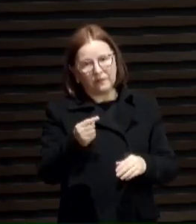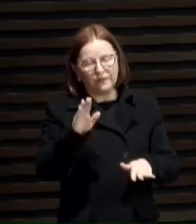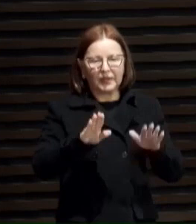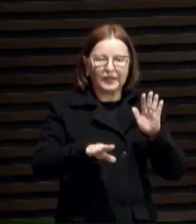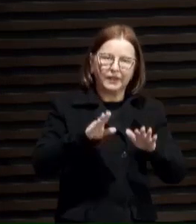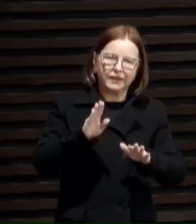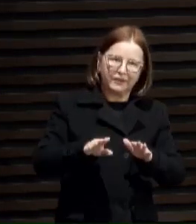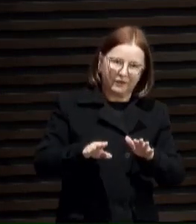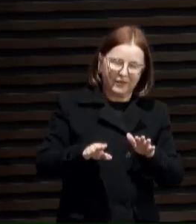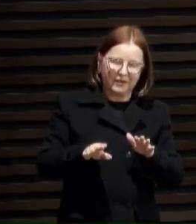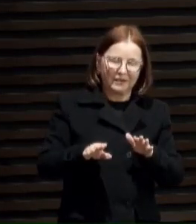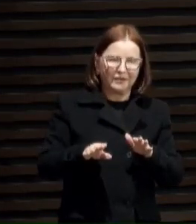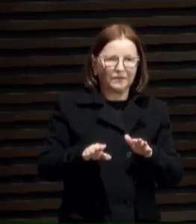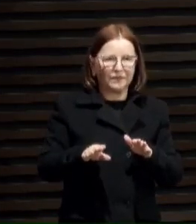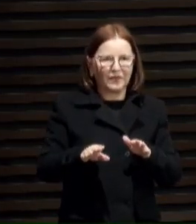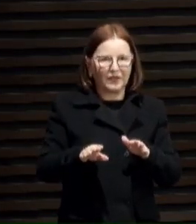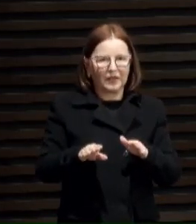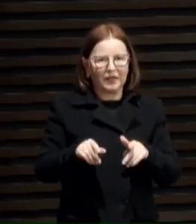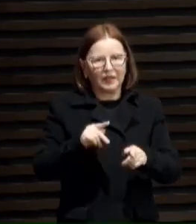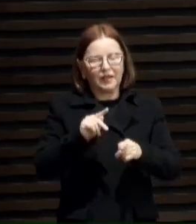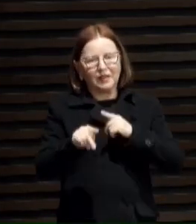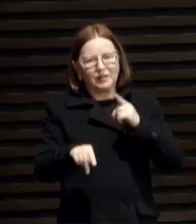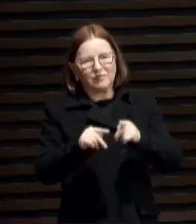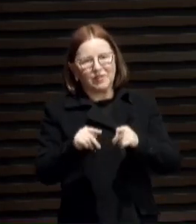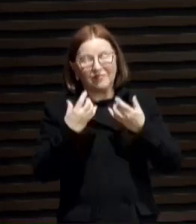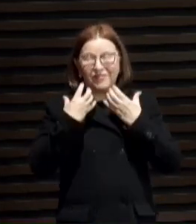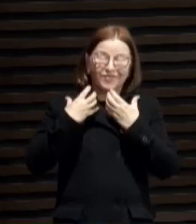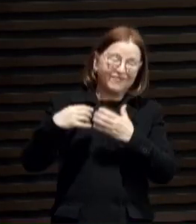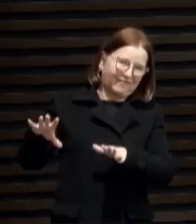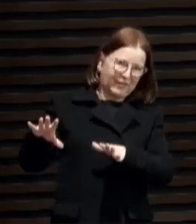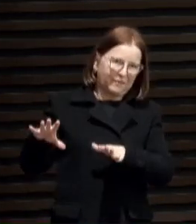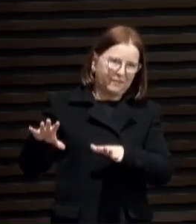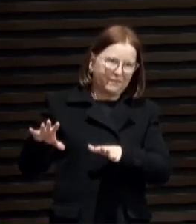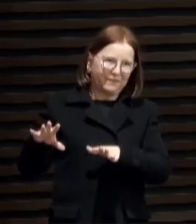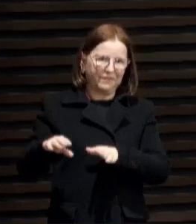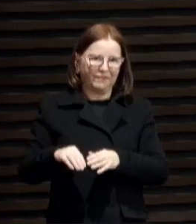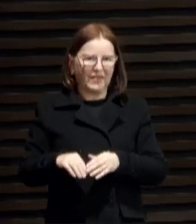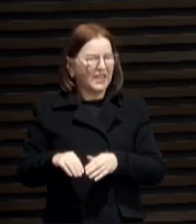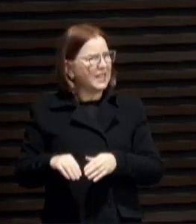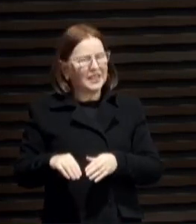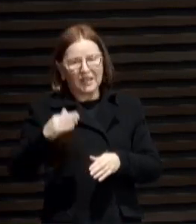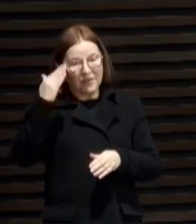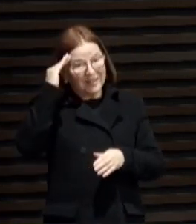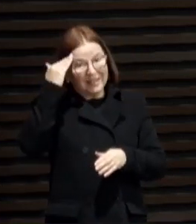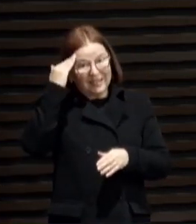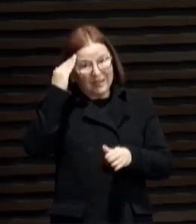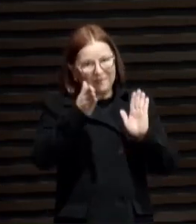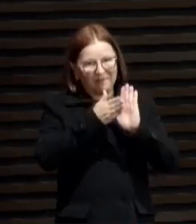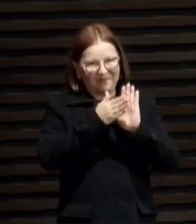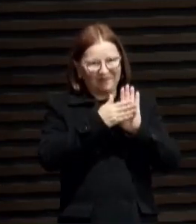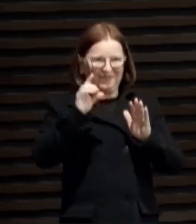vezes, nós nos comportamos dessa forma, sem entender o propósito de Deus,